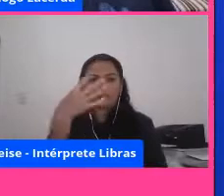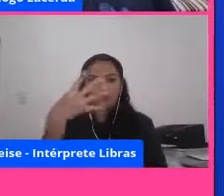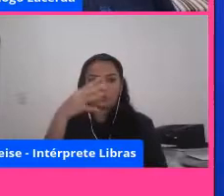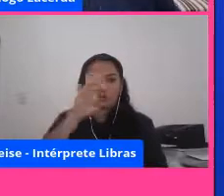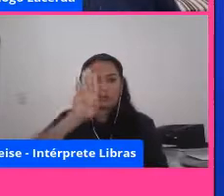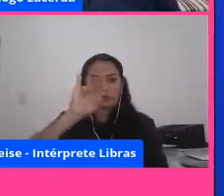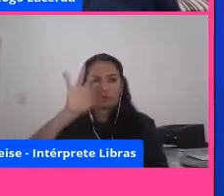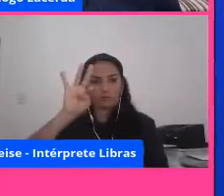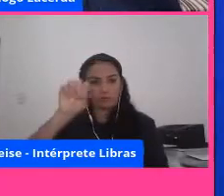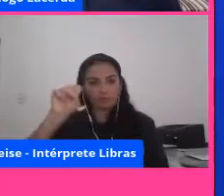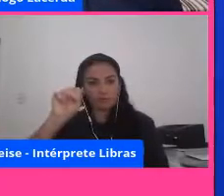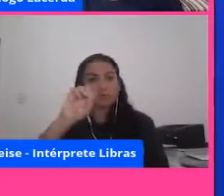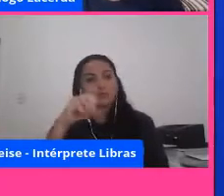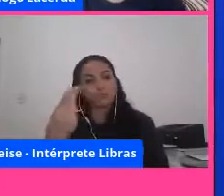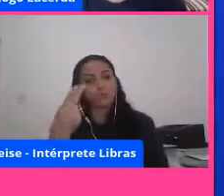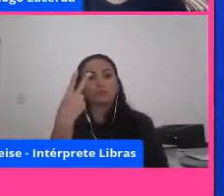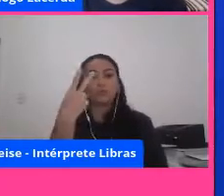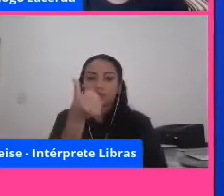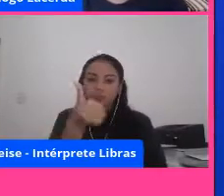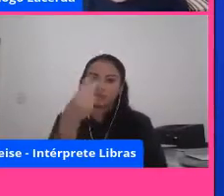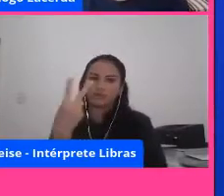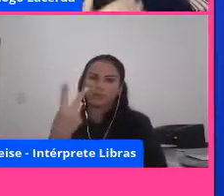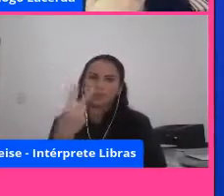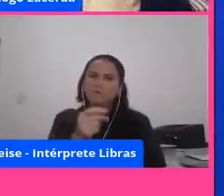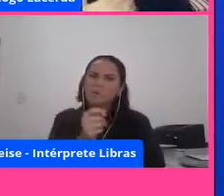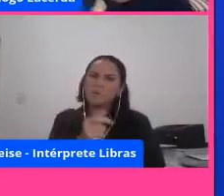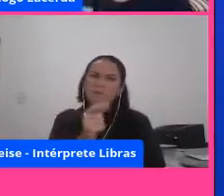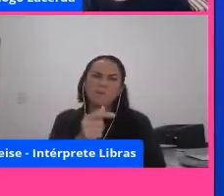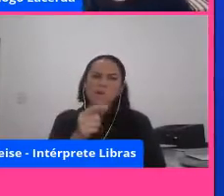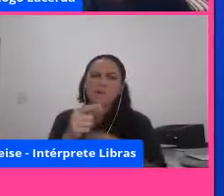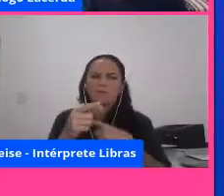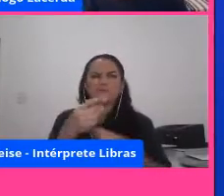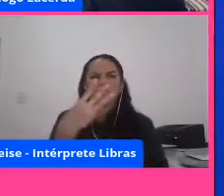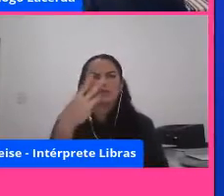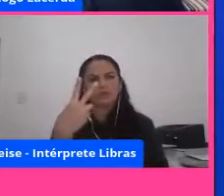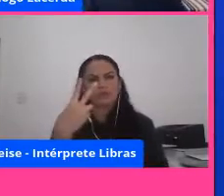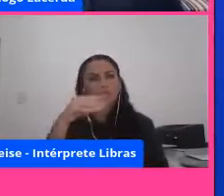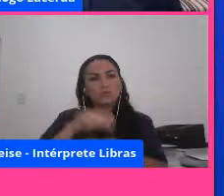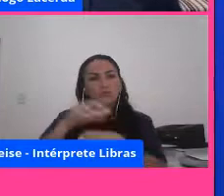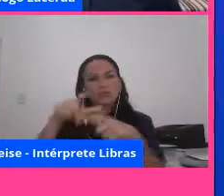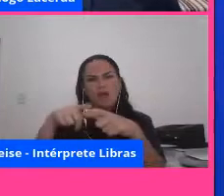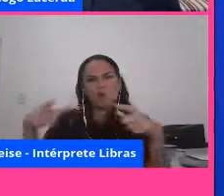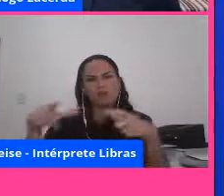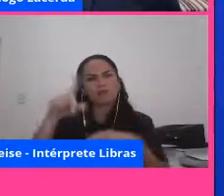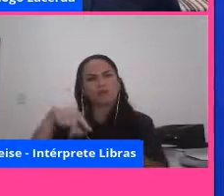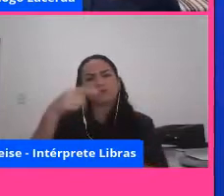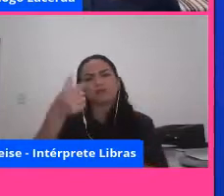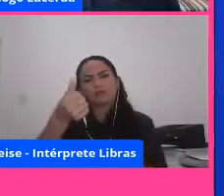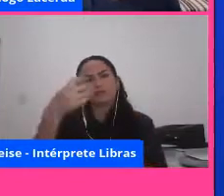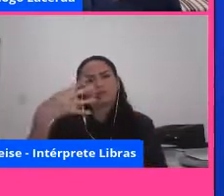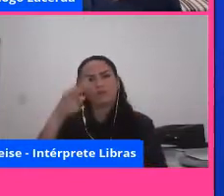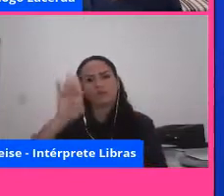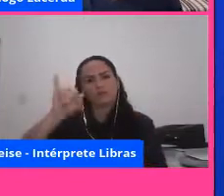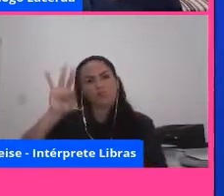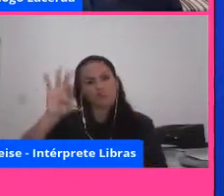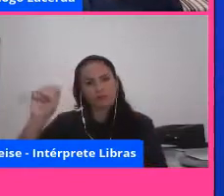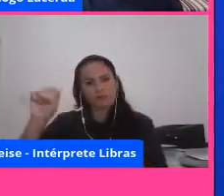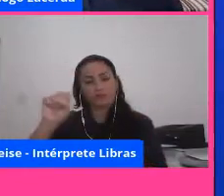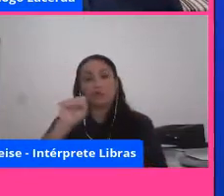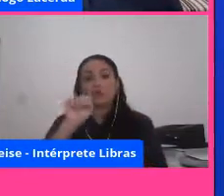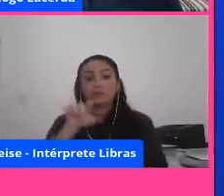32. Atualmente são poucos que são Windows de 32, a maioria é de 64 bits. Se você não sabe qual é o